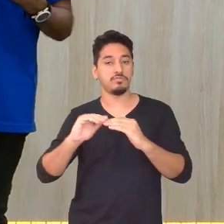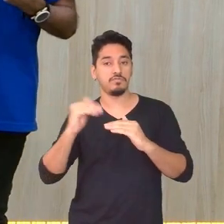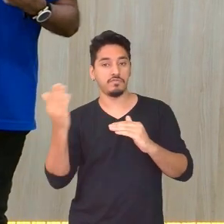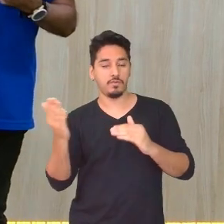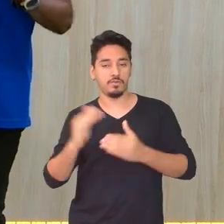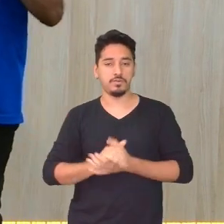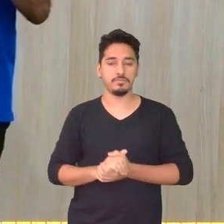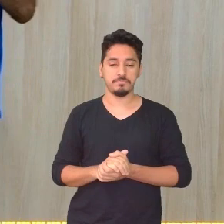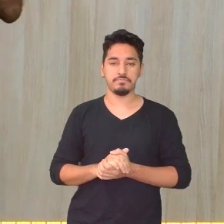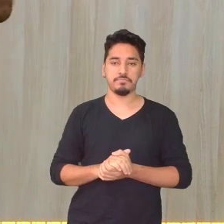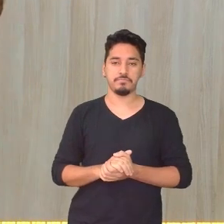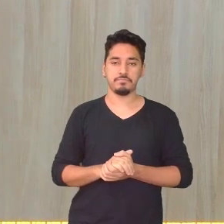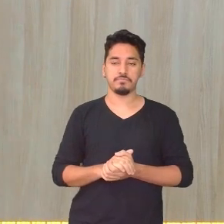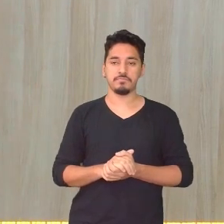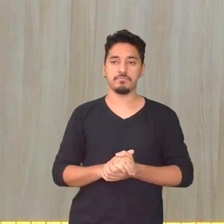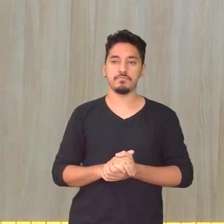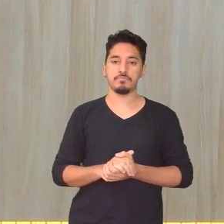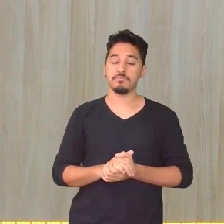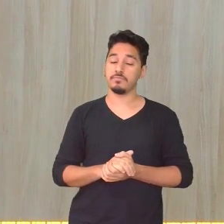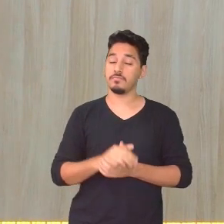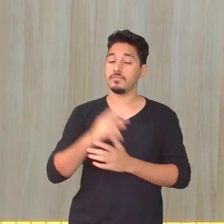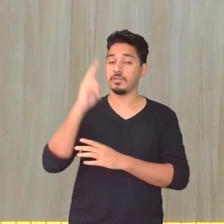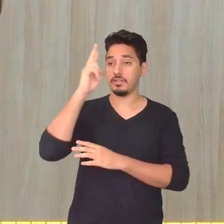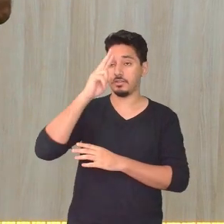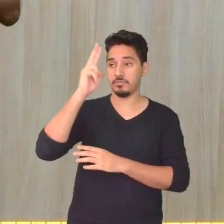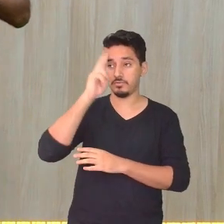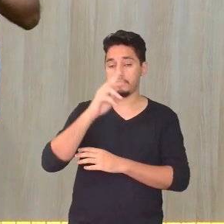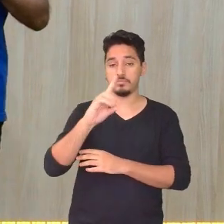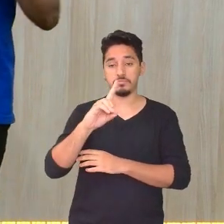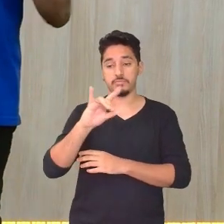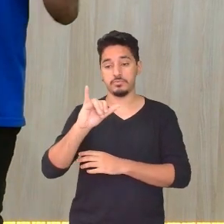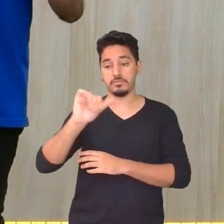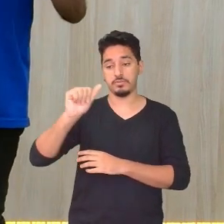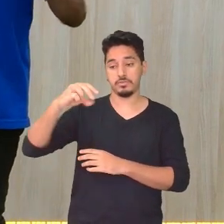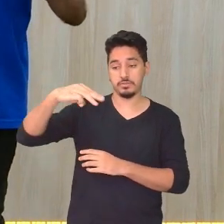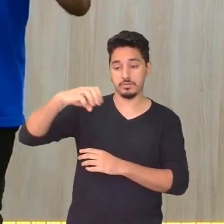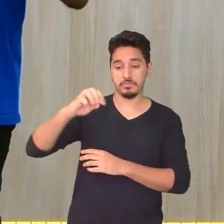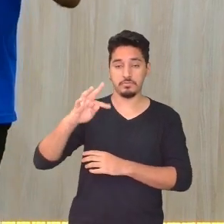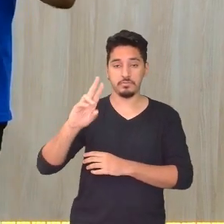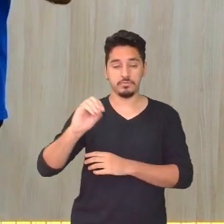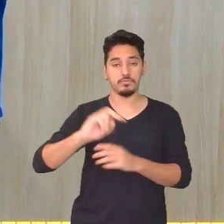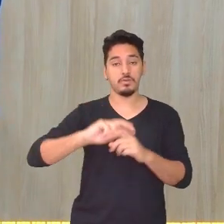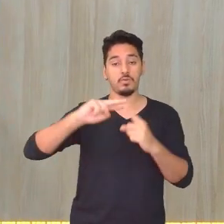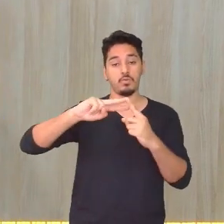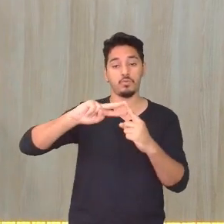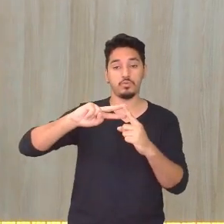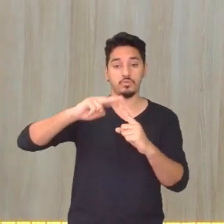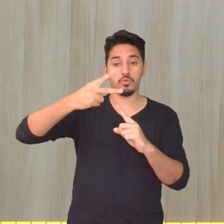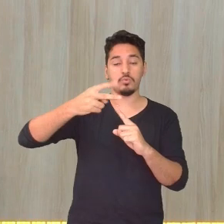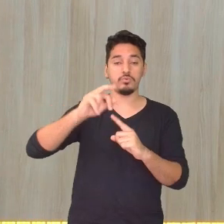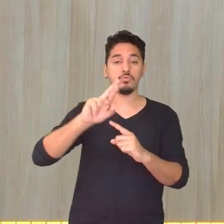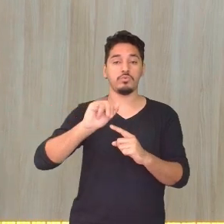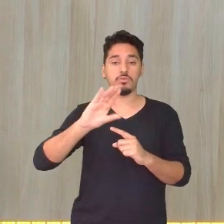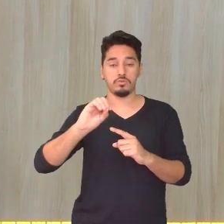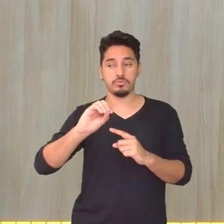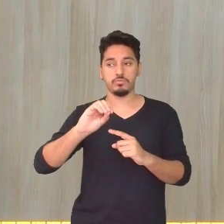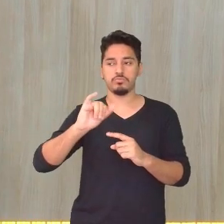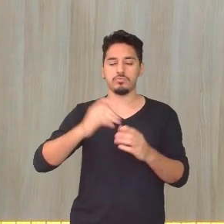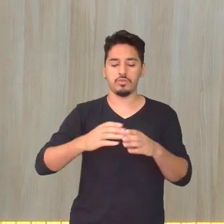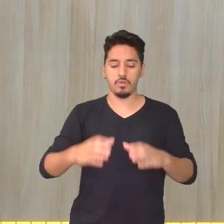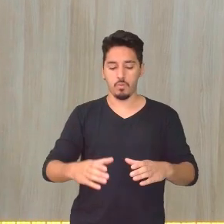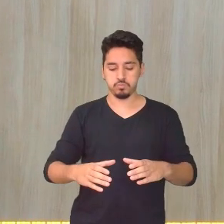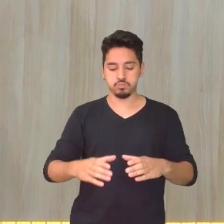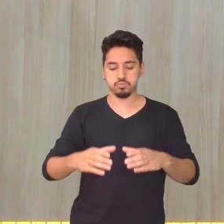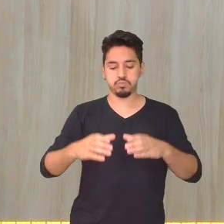gente. Então, lembrando, recapitulando, diâmetro é o dobro do raio. Se eu tenho lá um círculo,